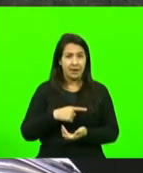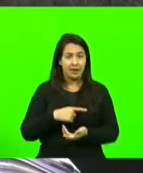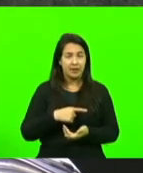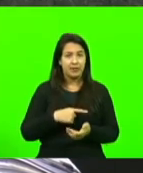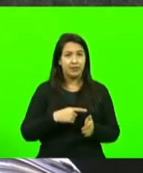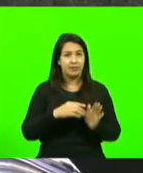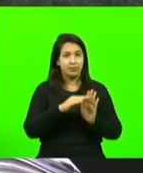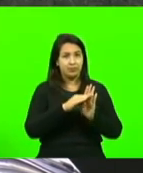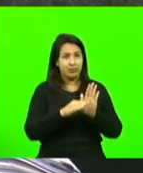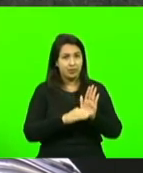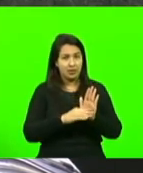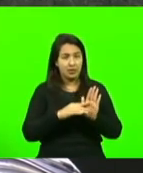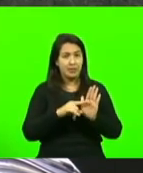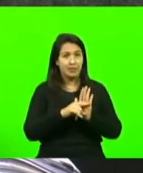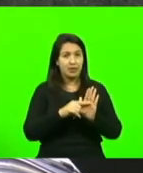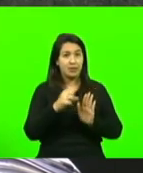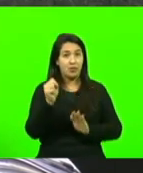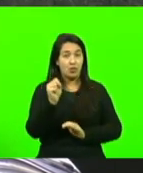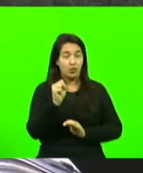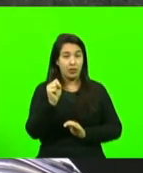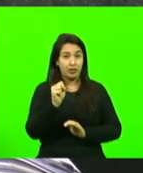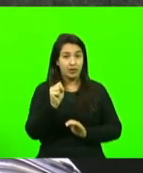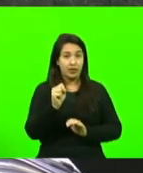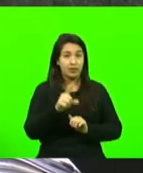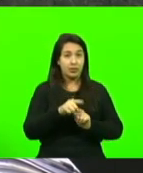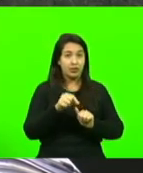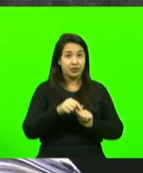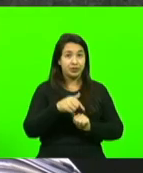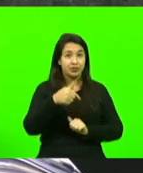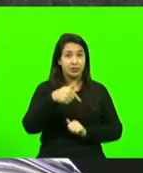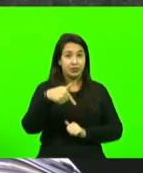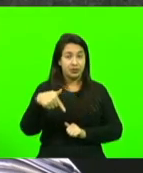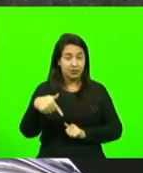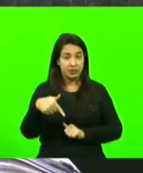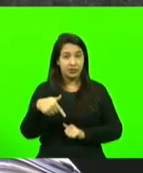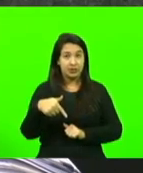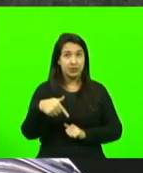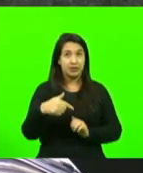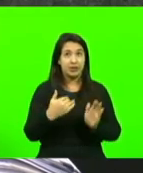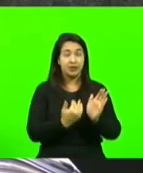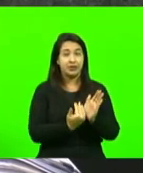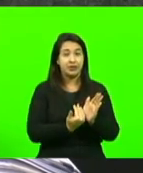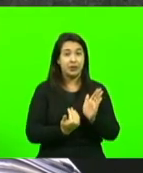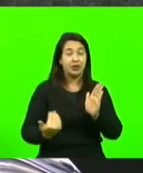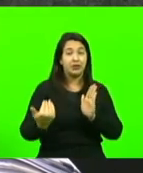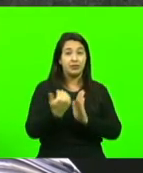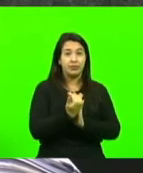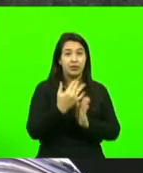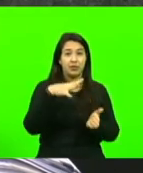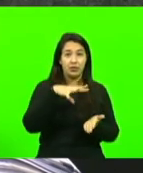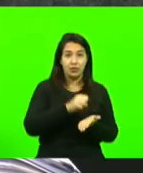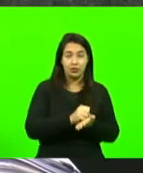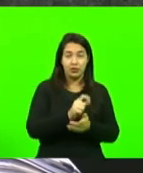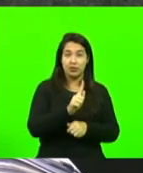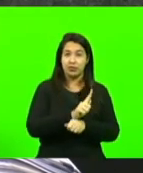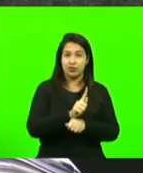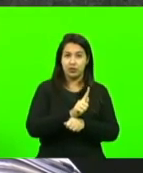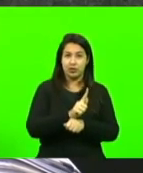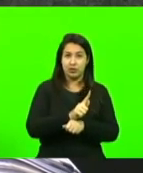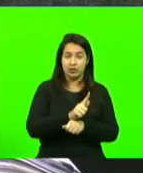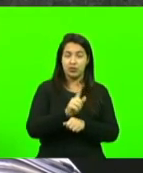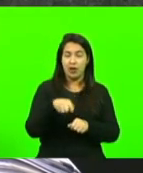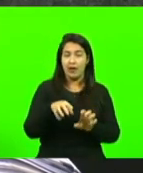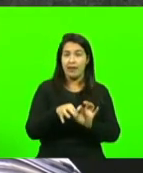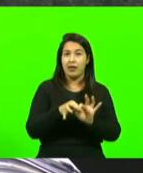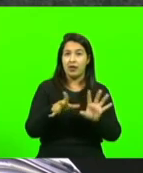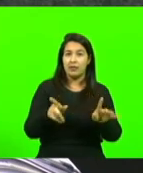parágrafo oitavo do artigo 37 ampliando o escopo dos contratos de gestão o que permite que